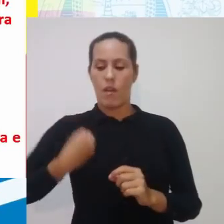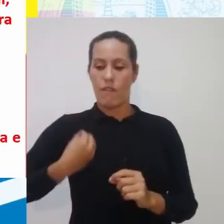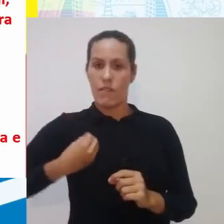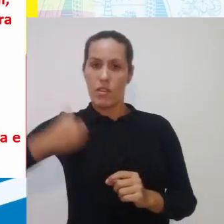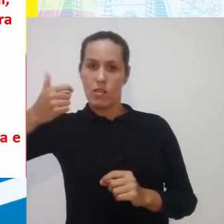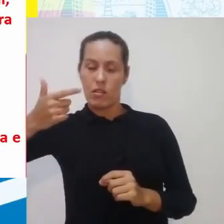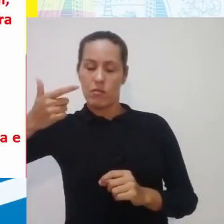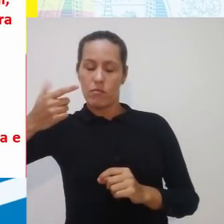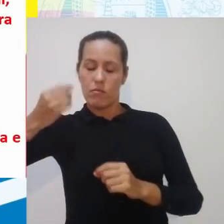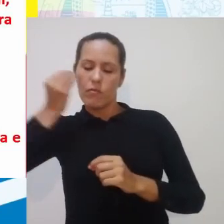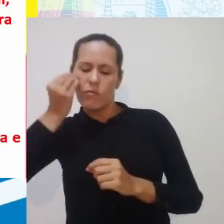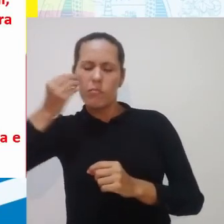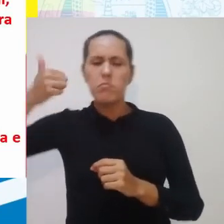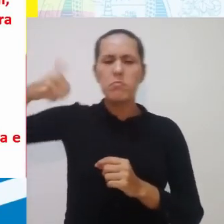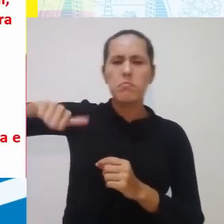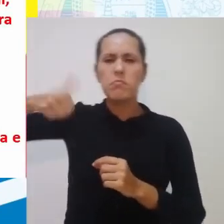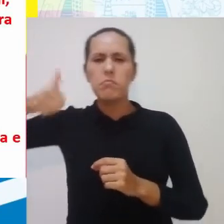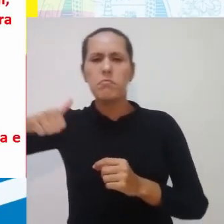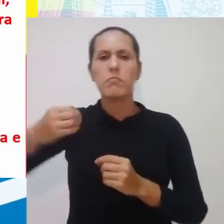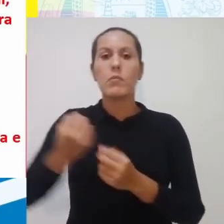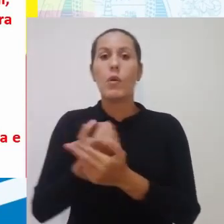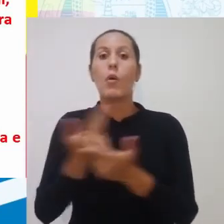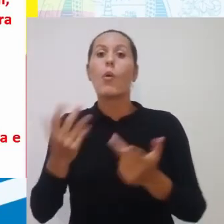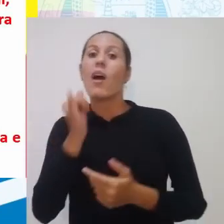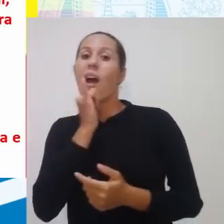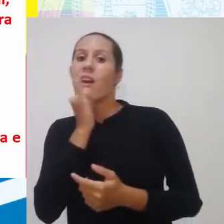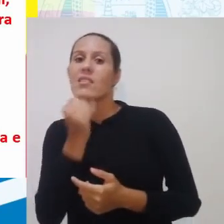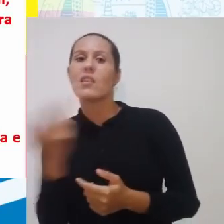de reavaliar a vida são exemplos de